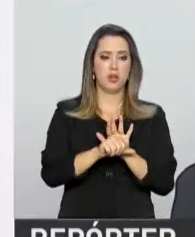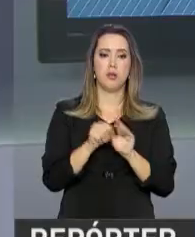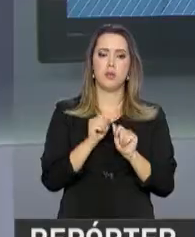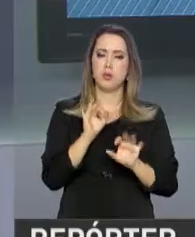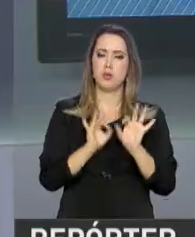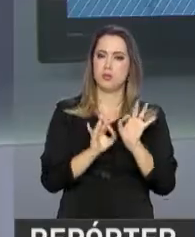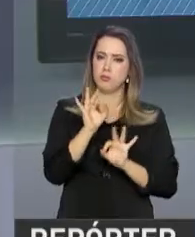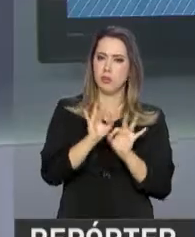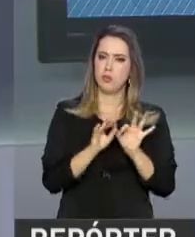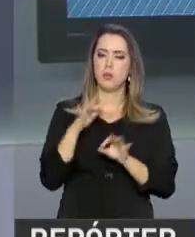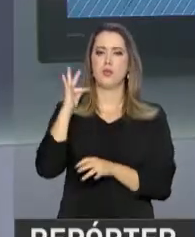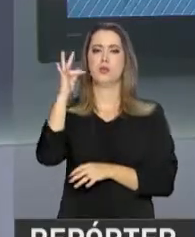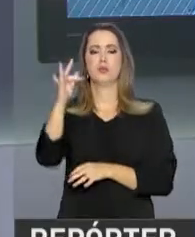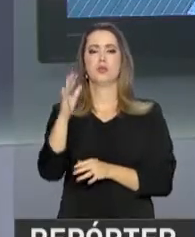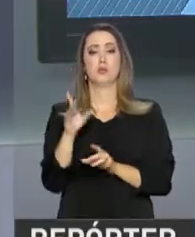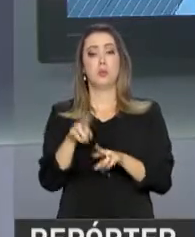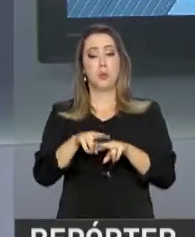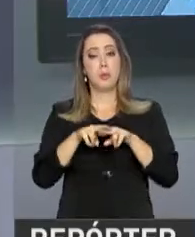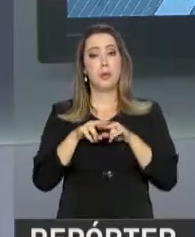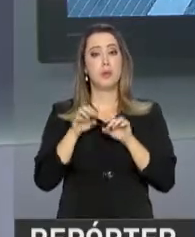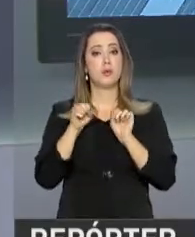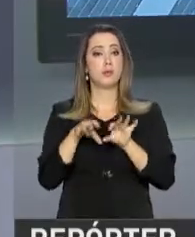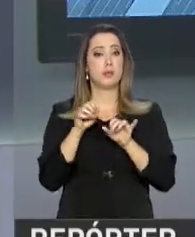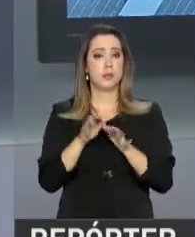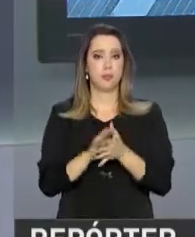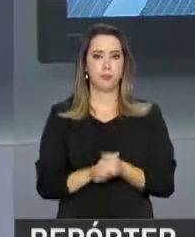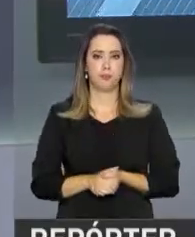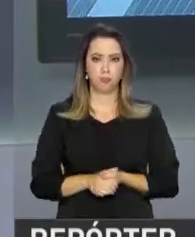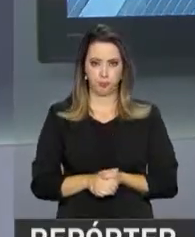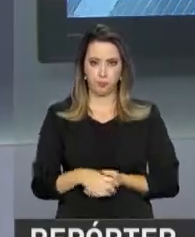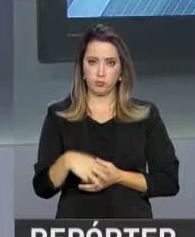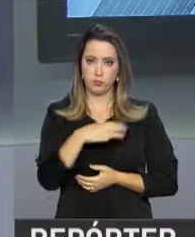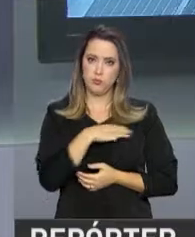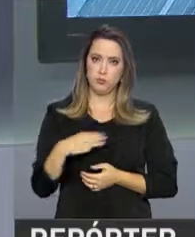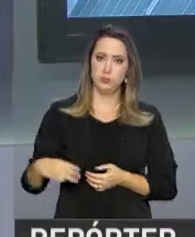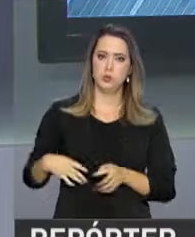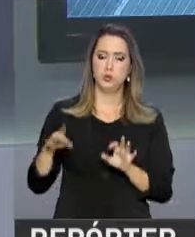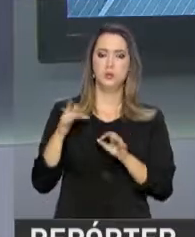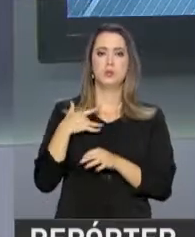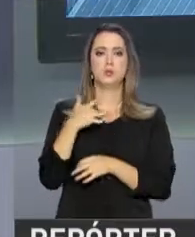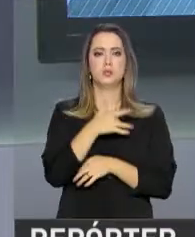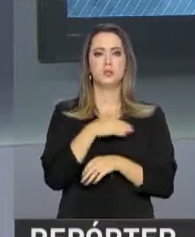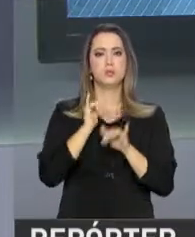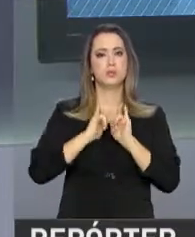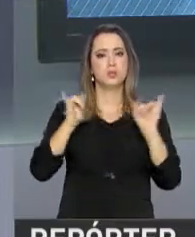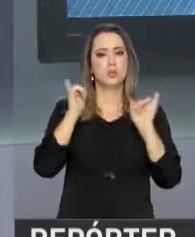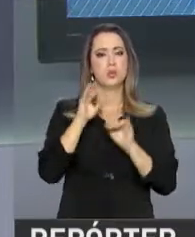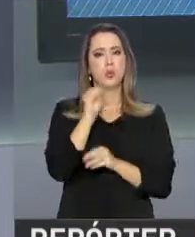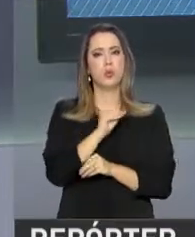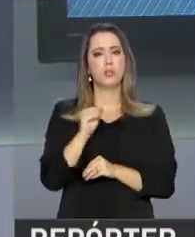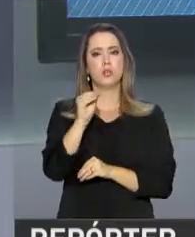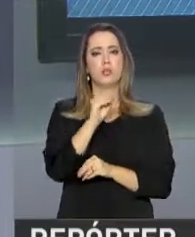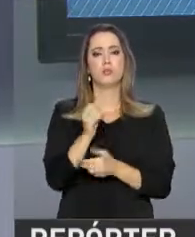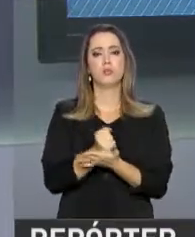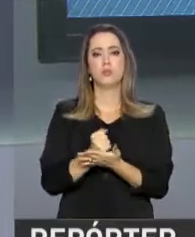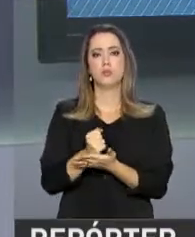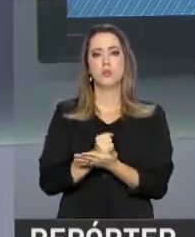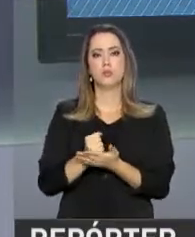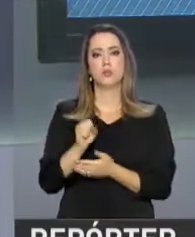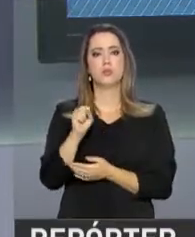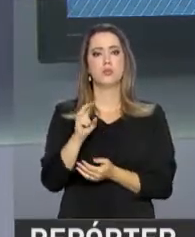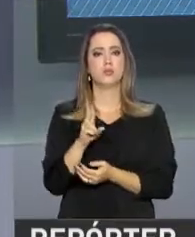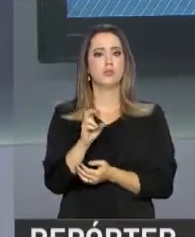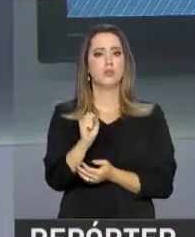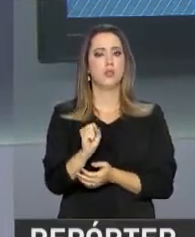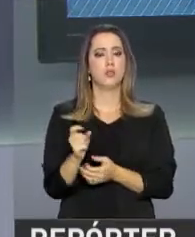futuro o ministro da saúde ricardo barros lançou o programa cuidados farmacêuticos no sistema único de saúde o